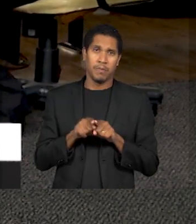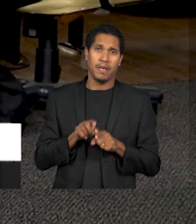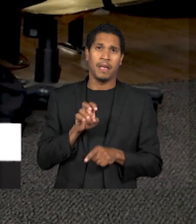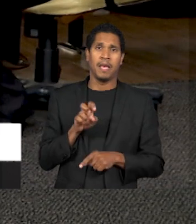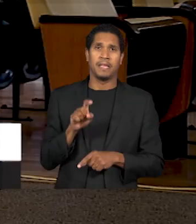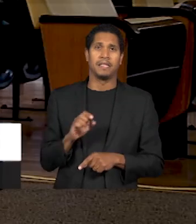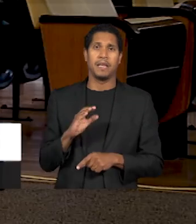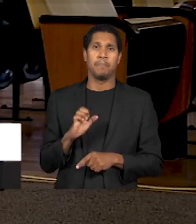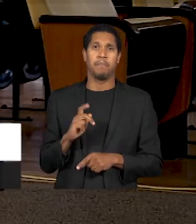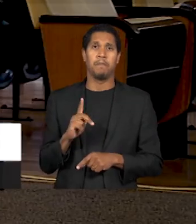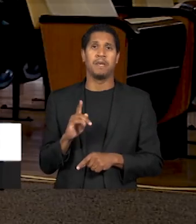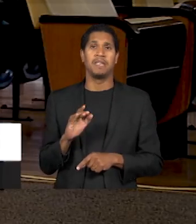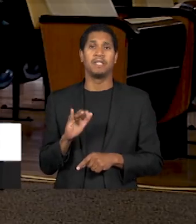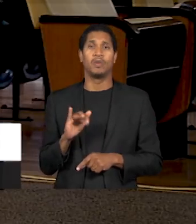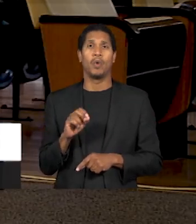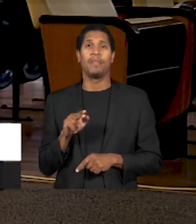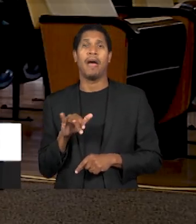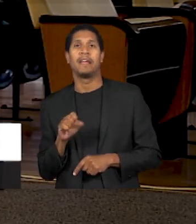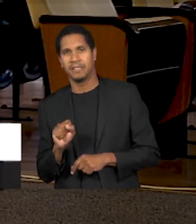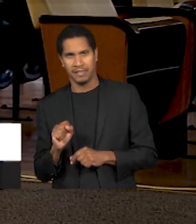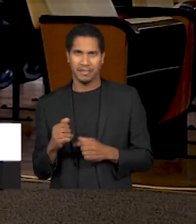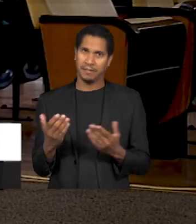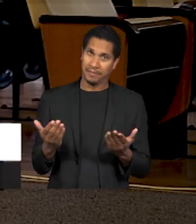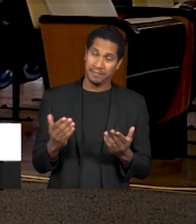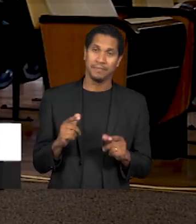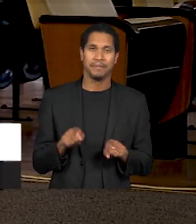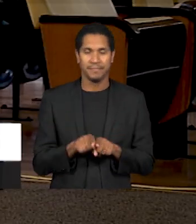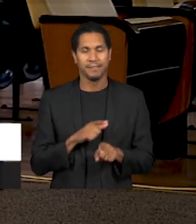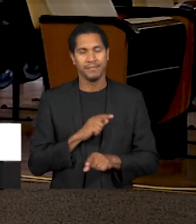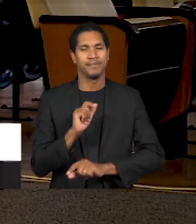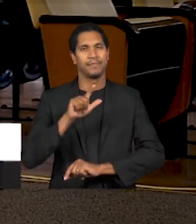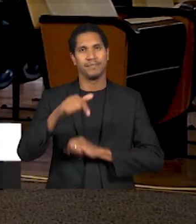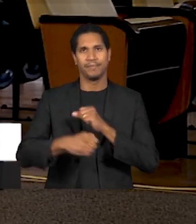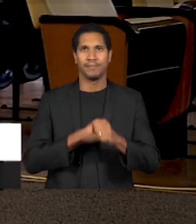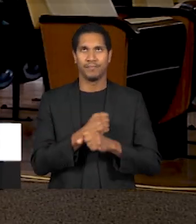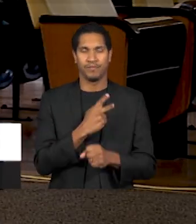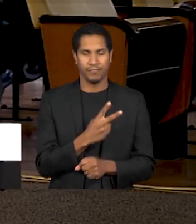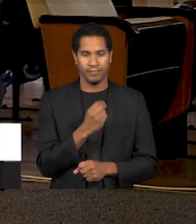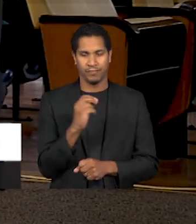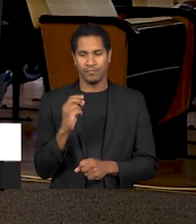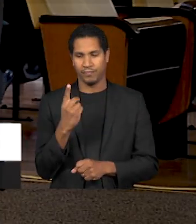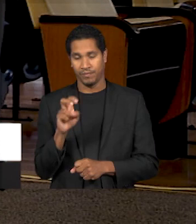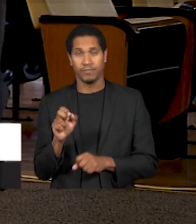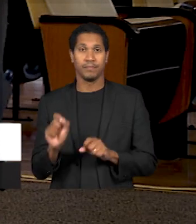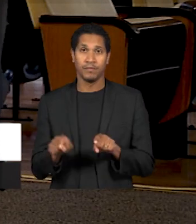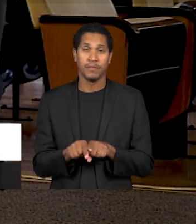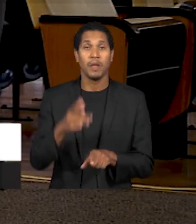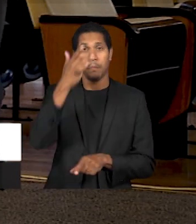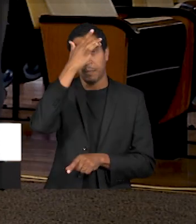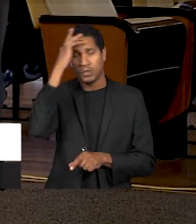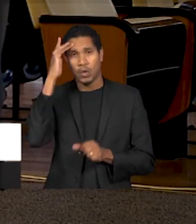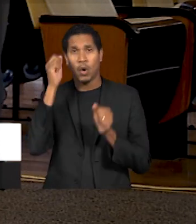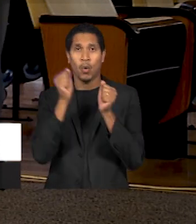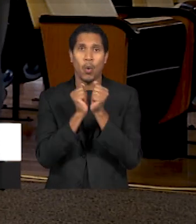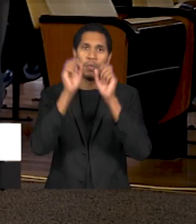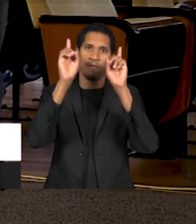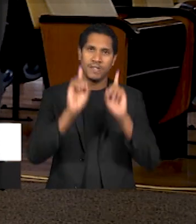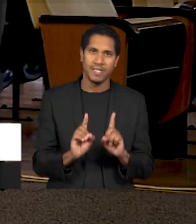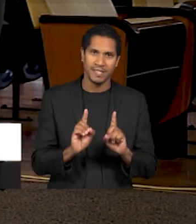excepcionais. E, depois de 2015, foi decidido que você vai chamar pessoa com